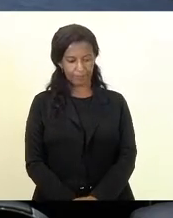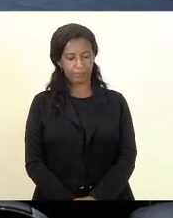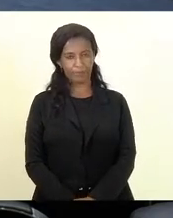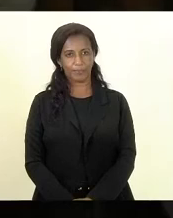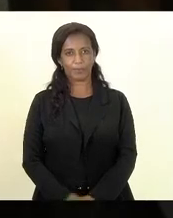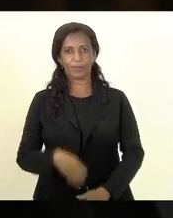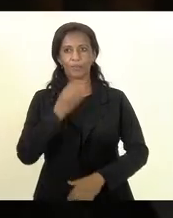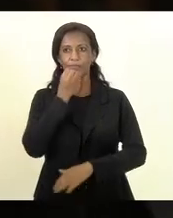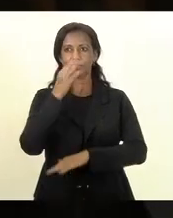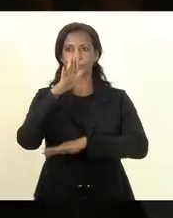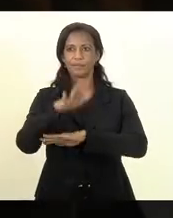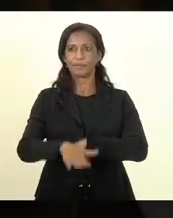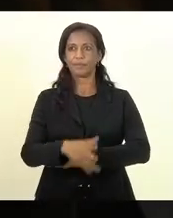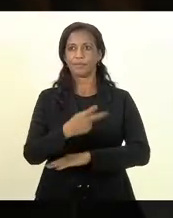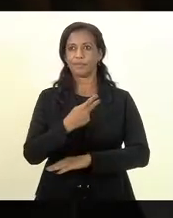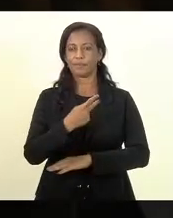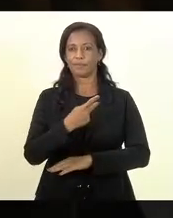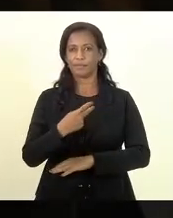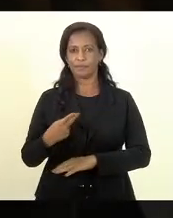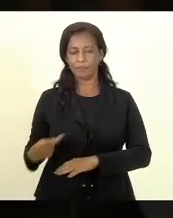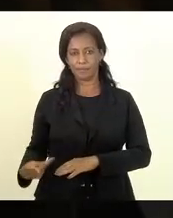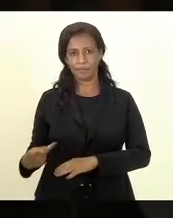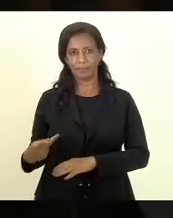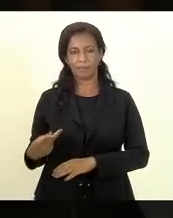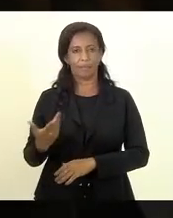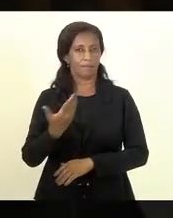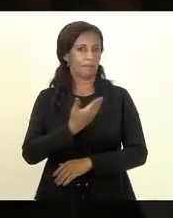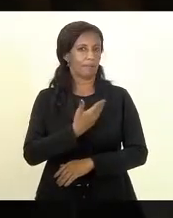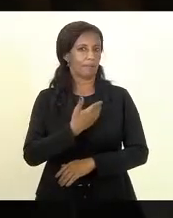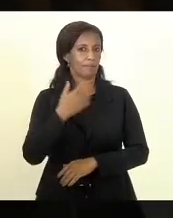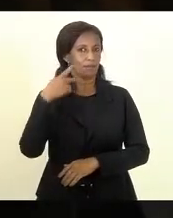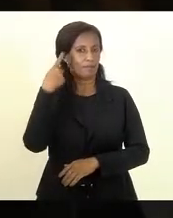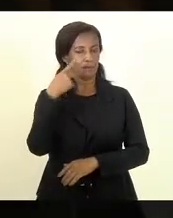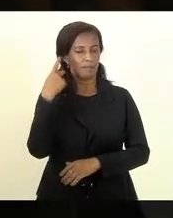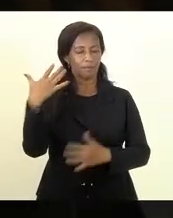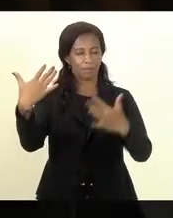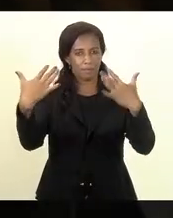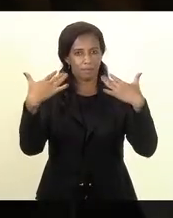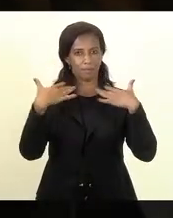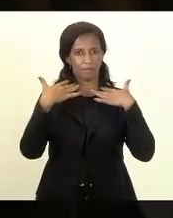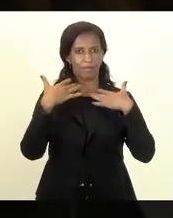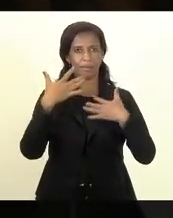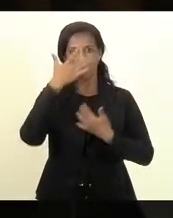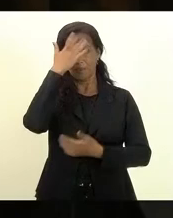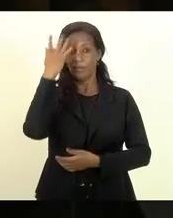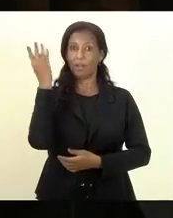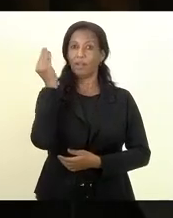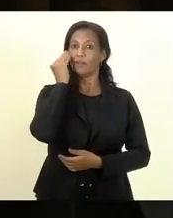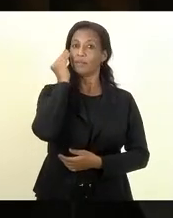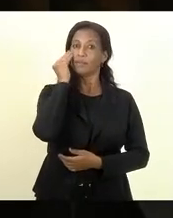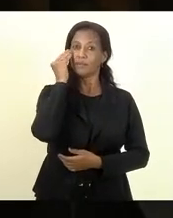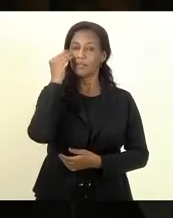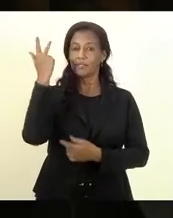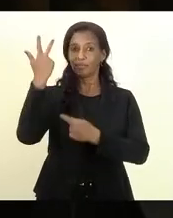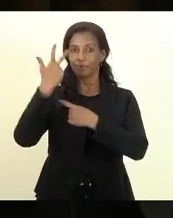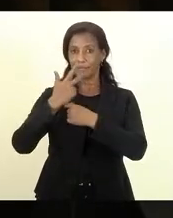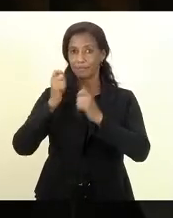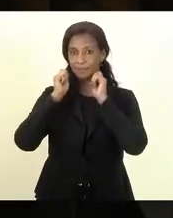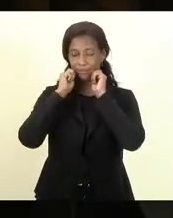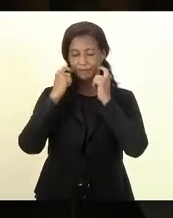Boa tarde, presidente, nobres colegas parlamentares, público presente e quem nos assiste pela TV